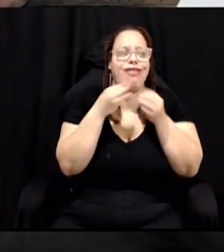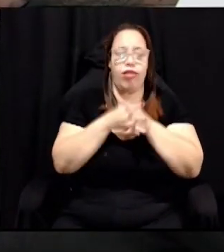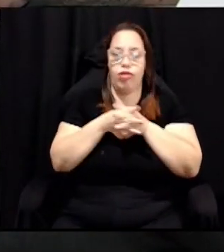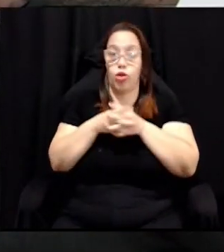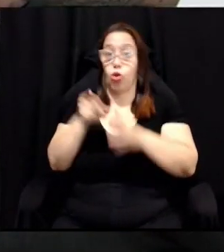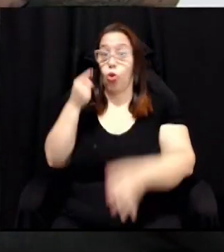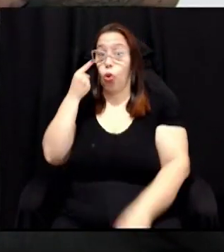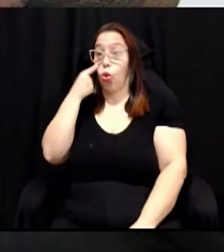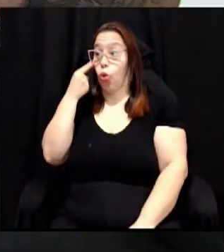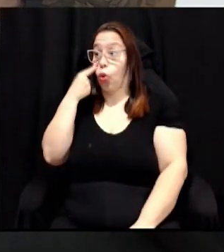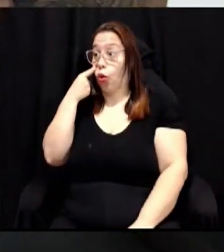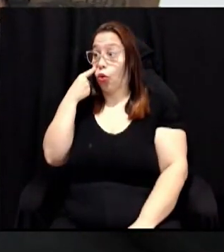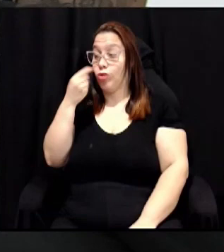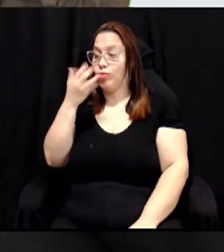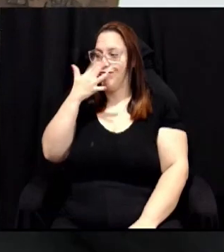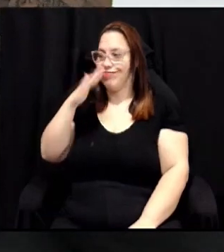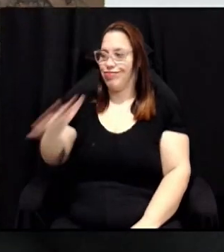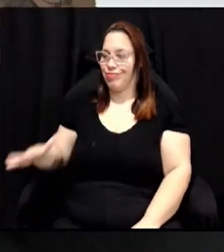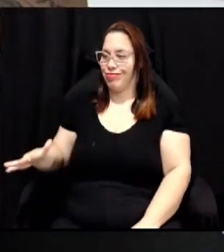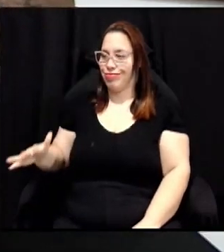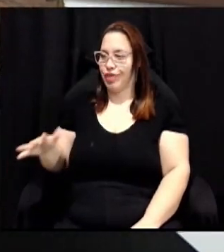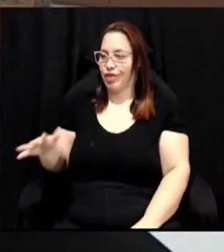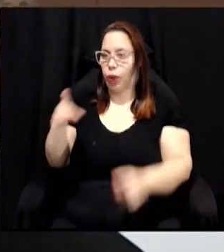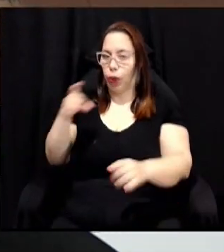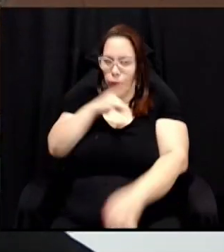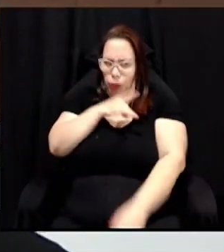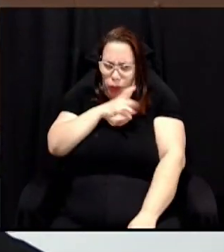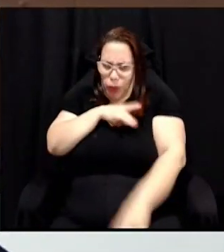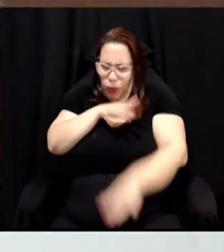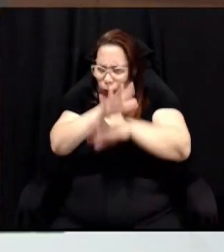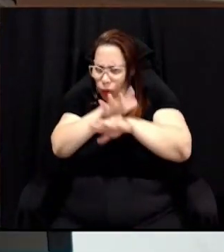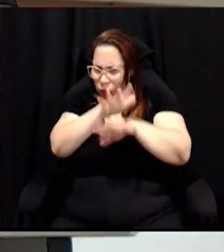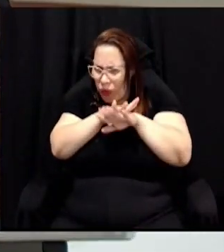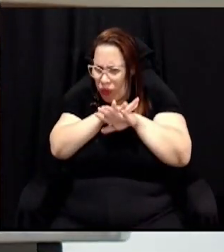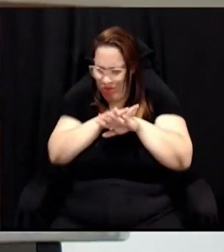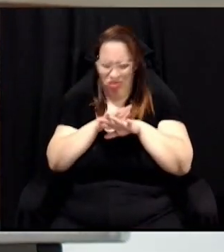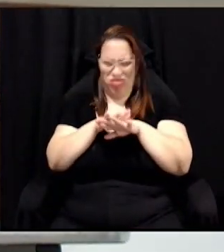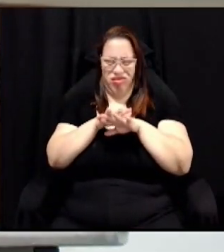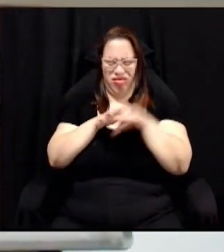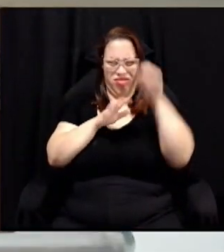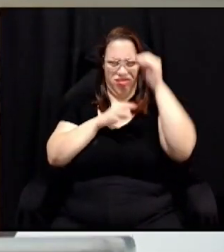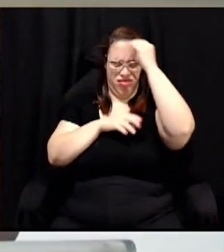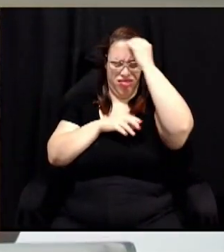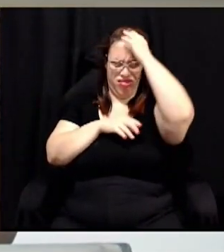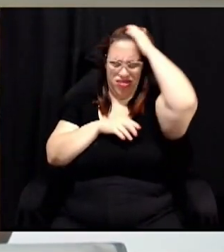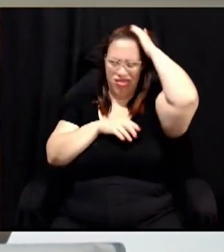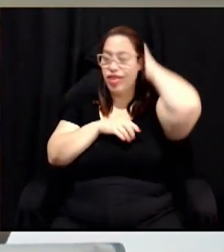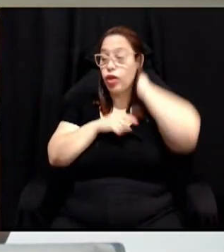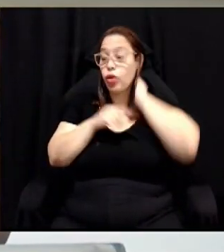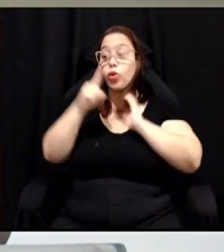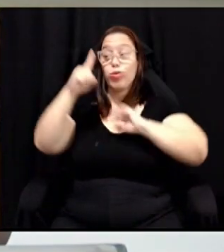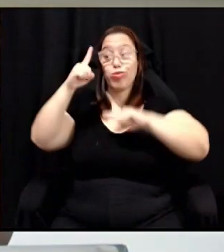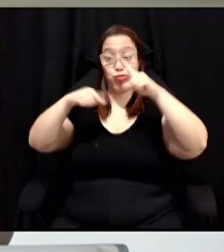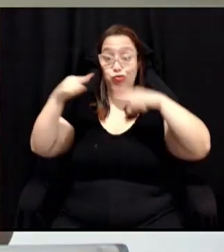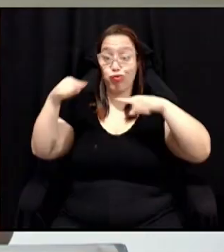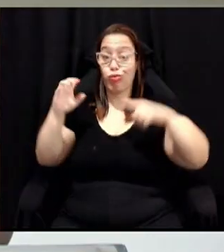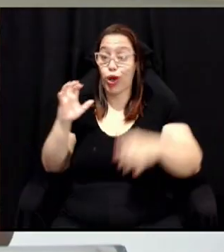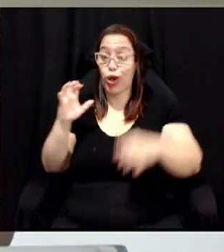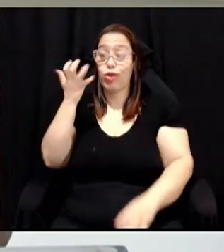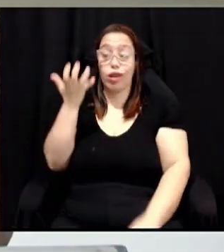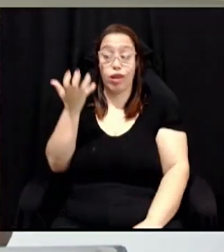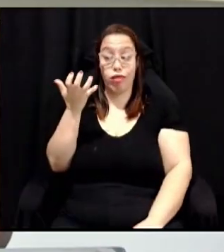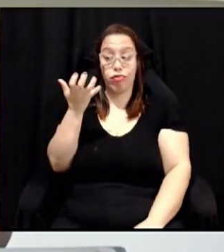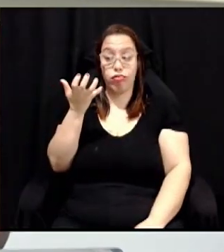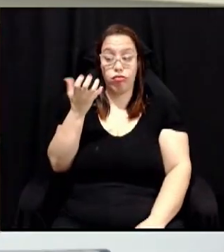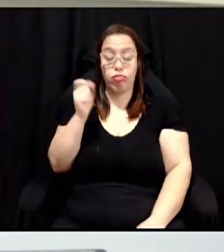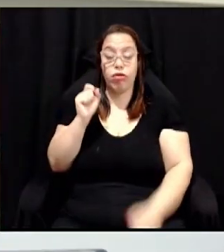vê desde criança a galera com muito medo da matemática, com certo receio, e isso tem diversos motivos para acontecer, para existir. E